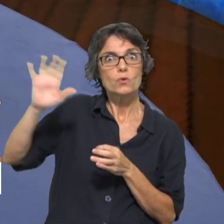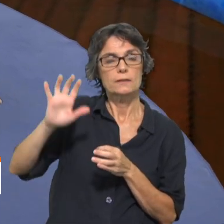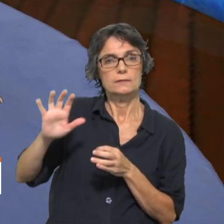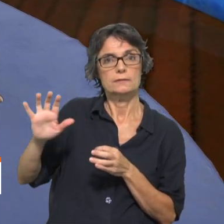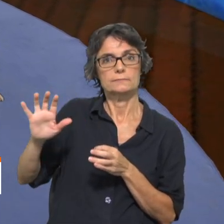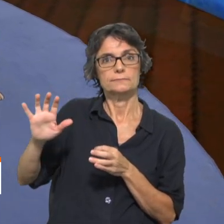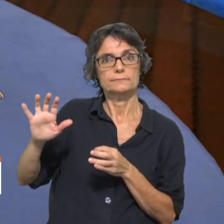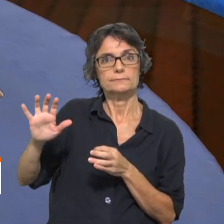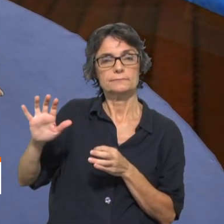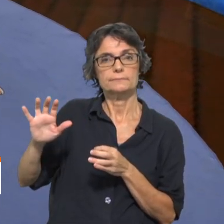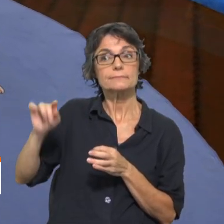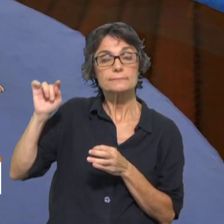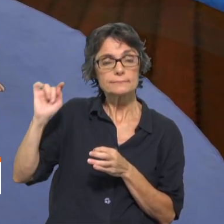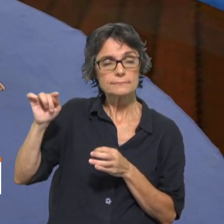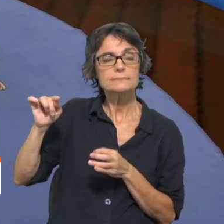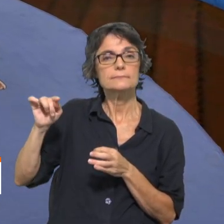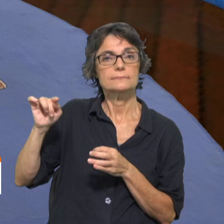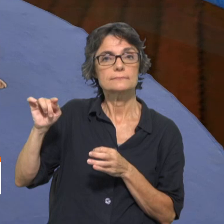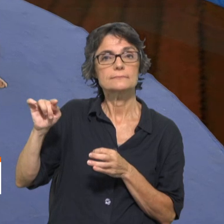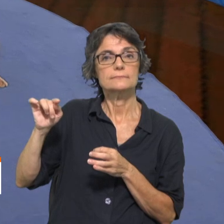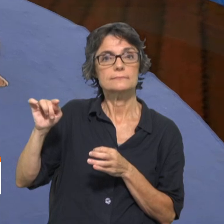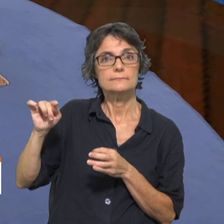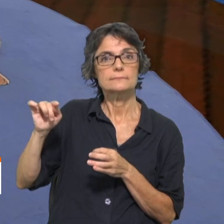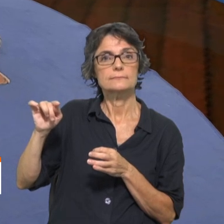às vezes, as coloca muito em cima da mesa. Nada